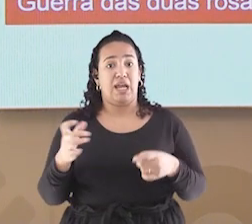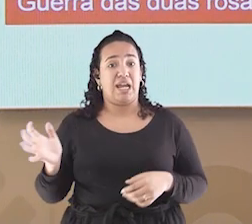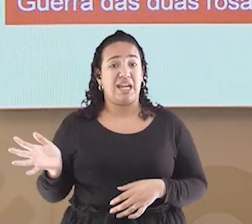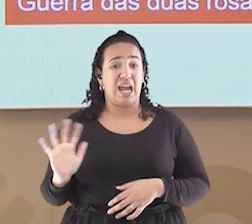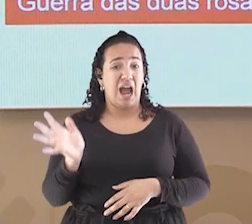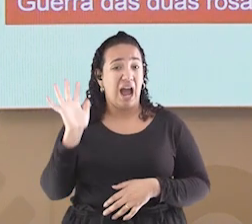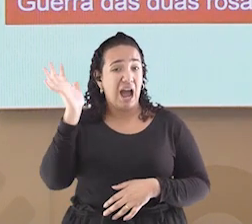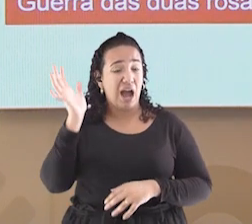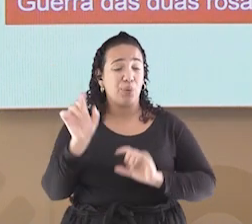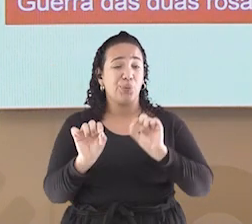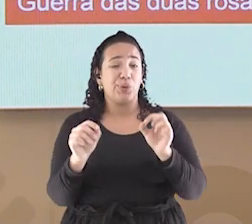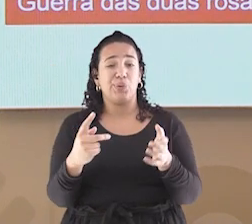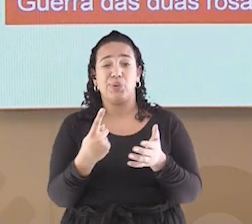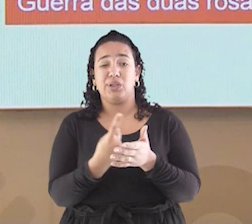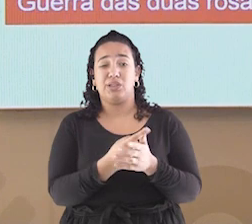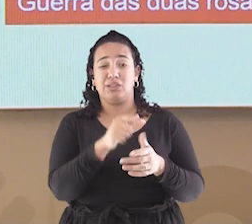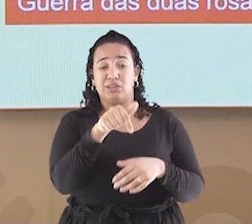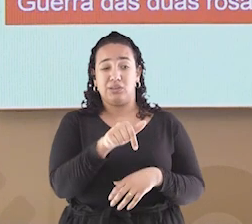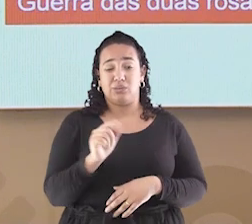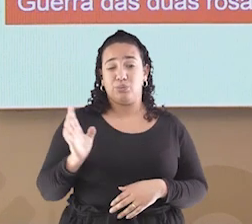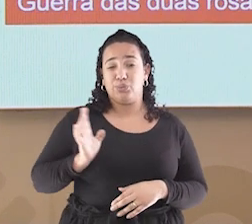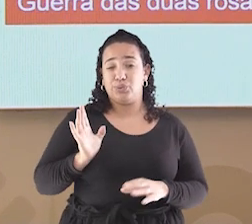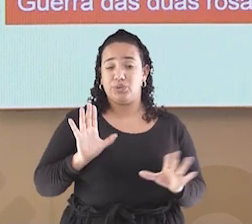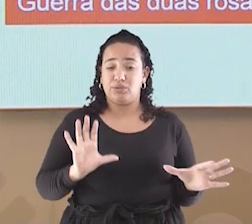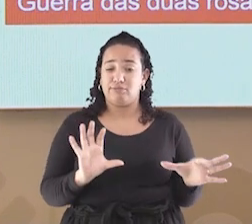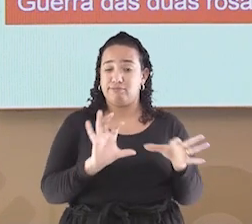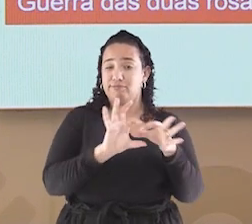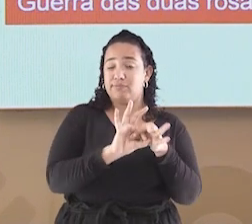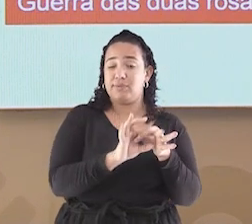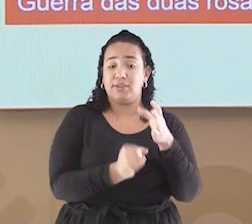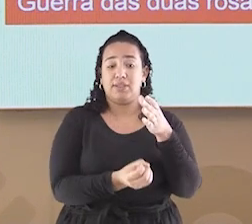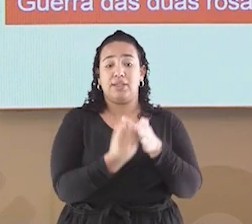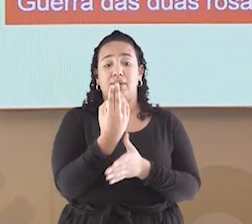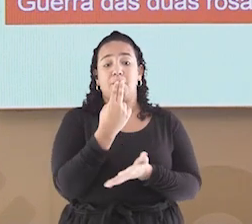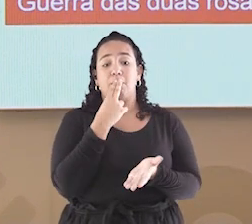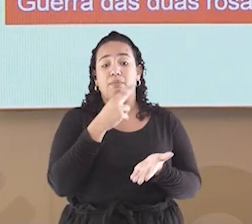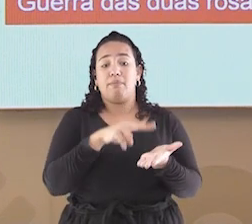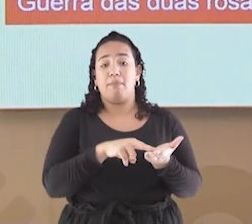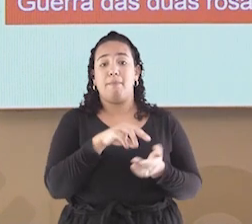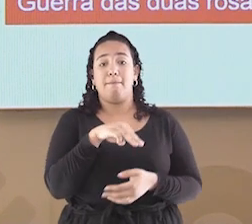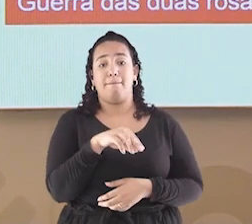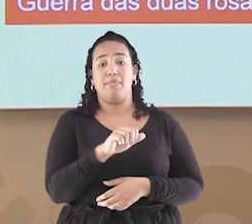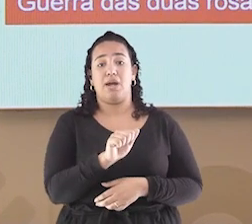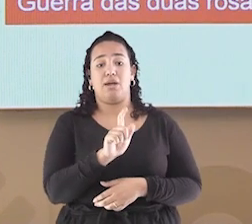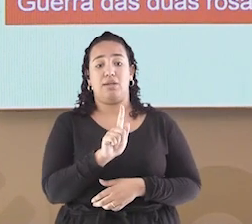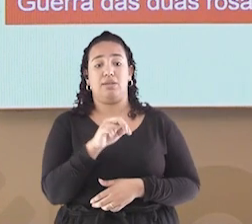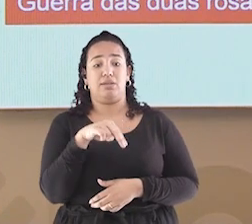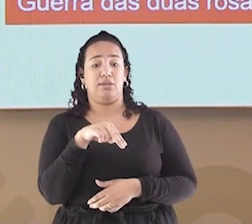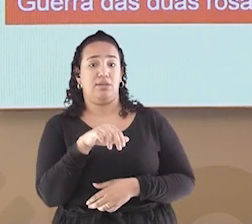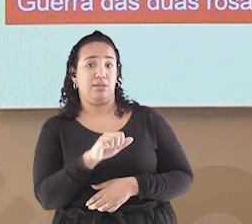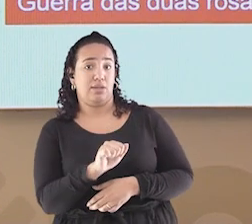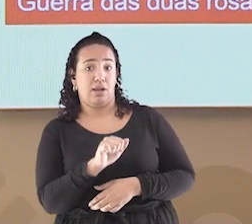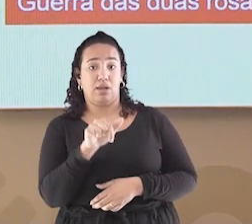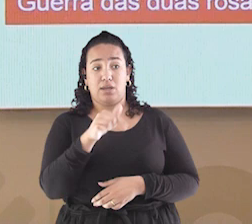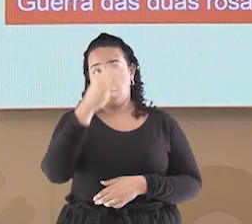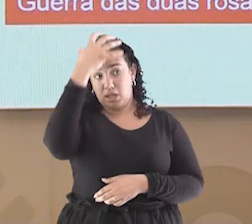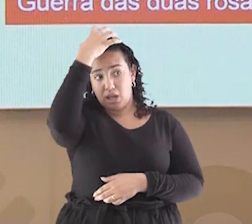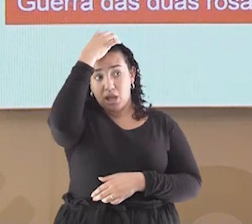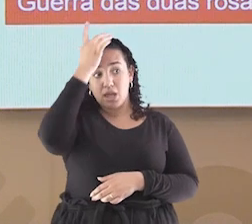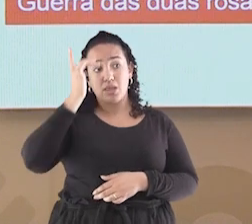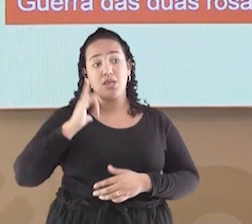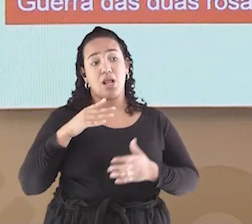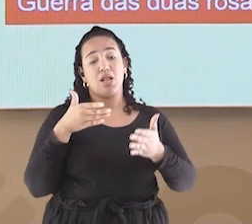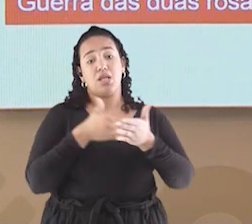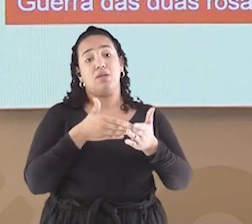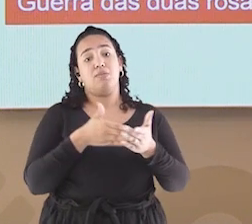burguesia local se unisse e formasse uma Carta Magna, que limitava os poderes do rei, além da obrigatoriedade de um